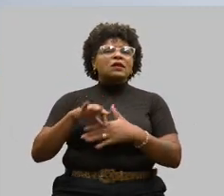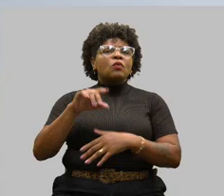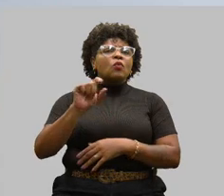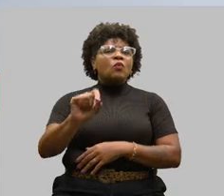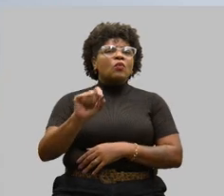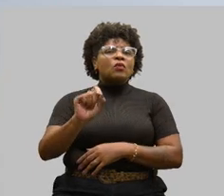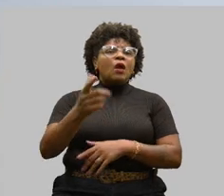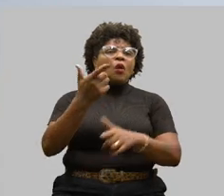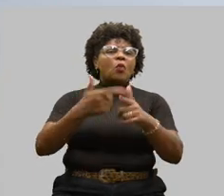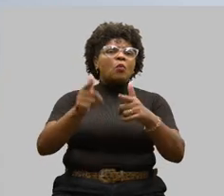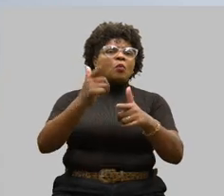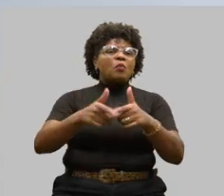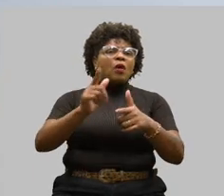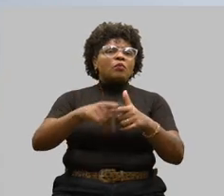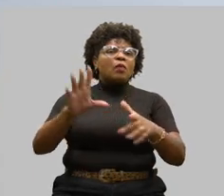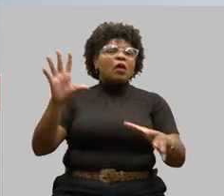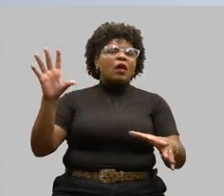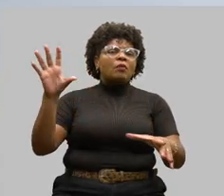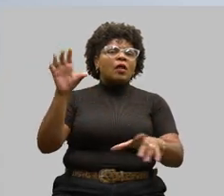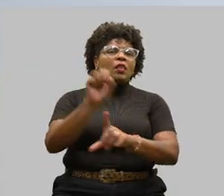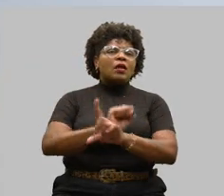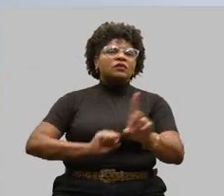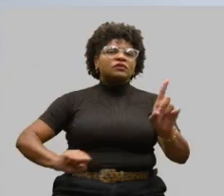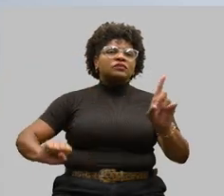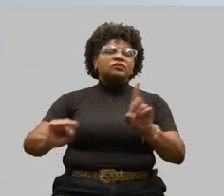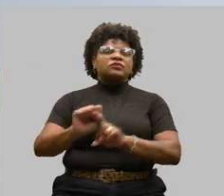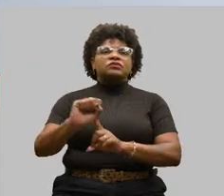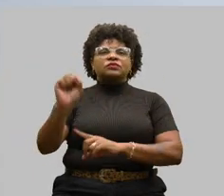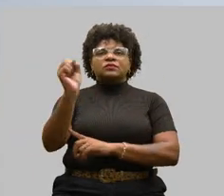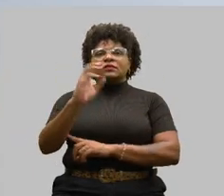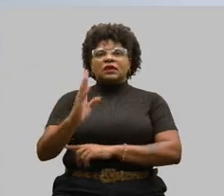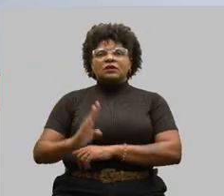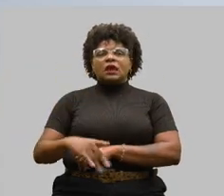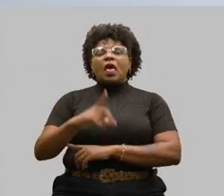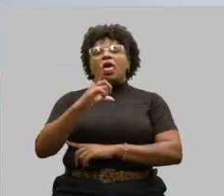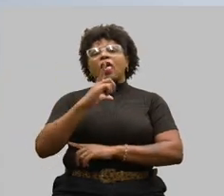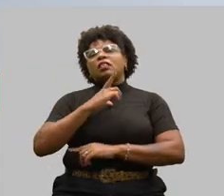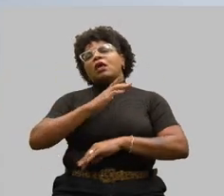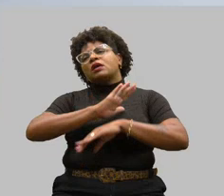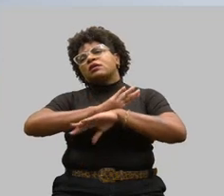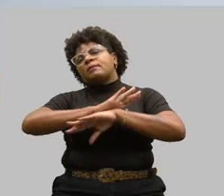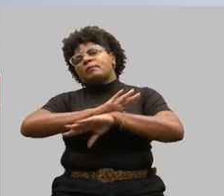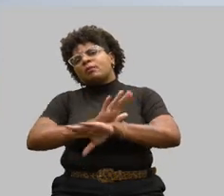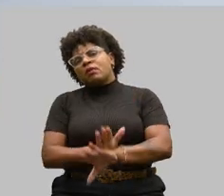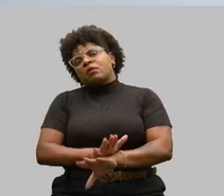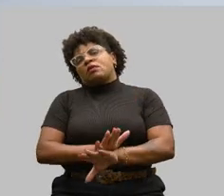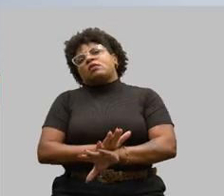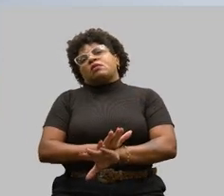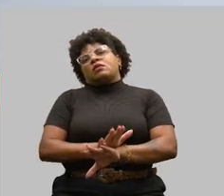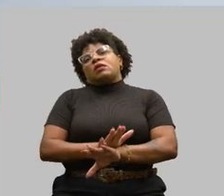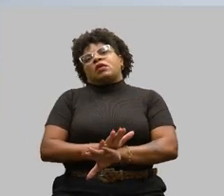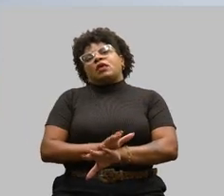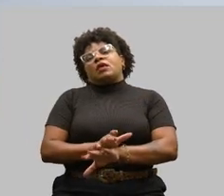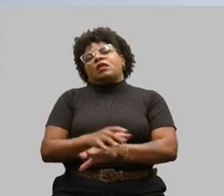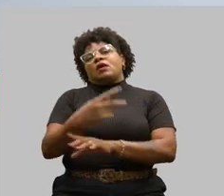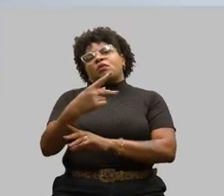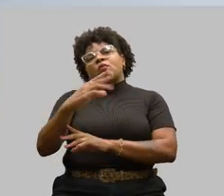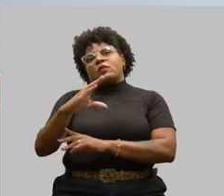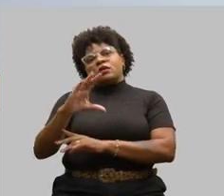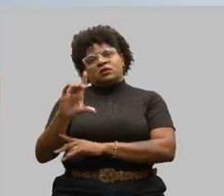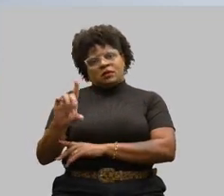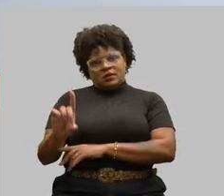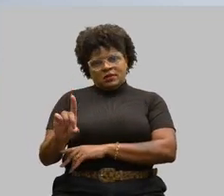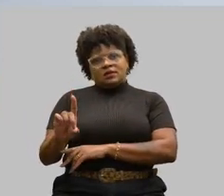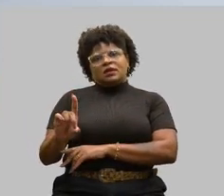na sociedade brasileira desse preconceito que limita as oportunidades da pessoa com deficiência e